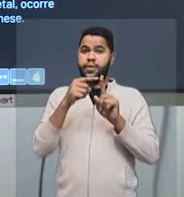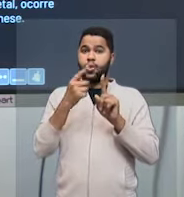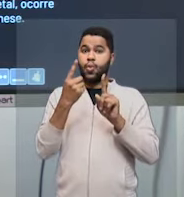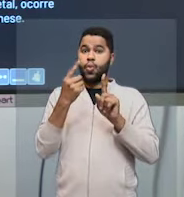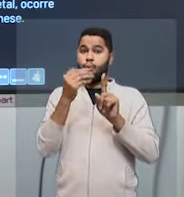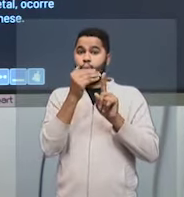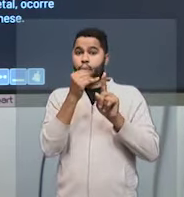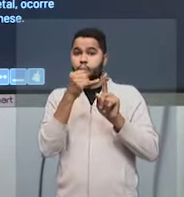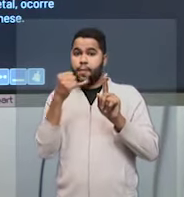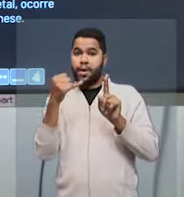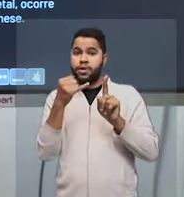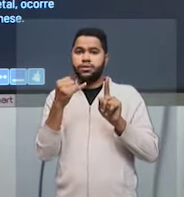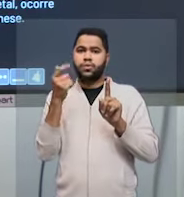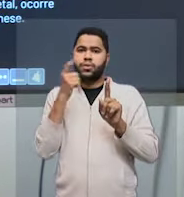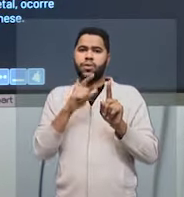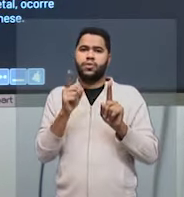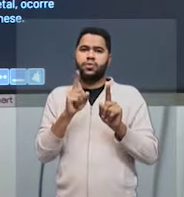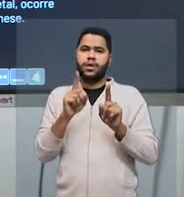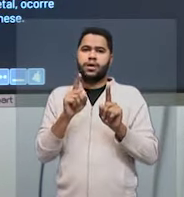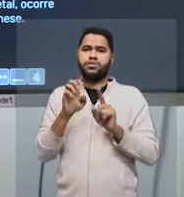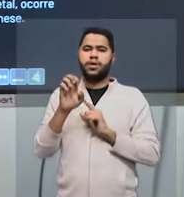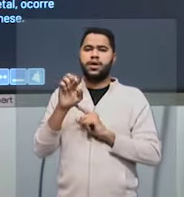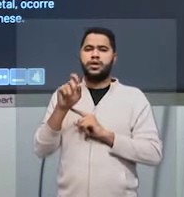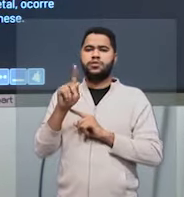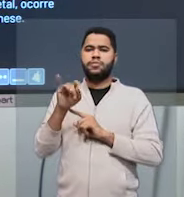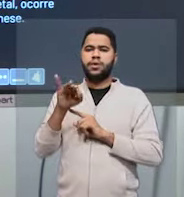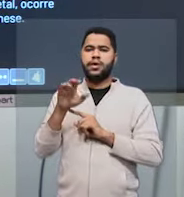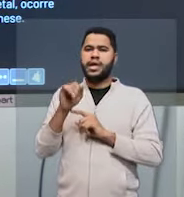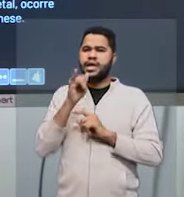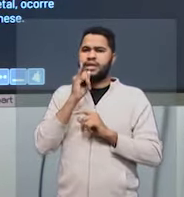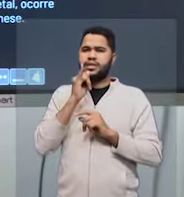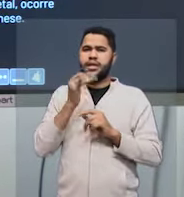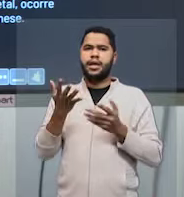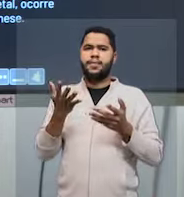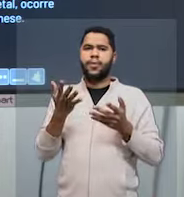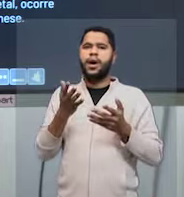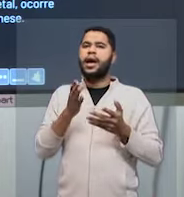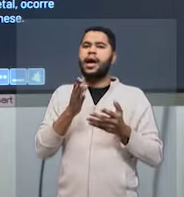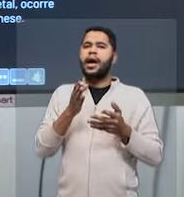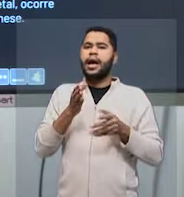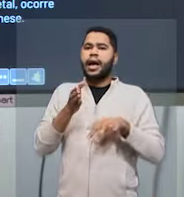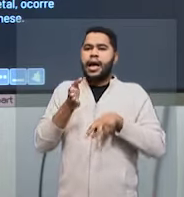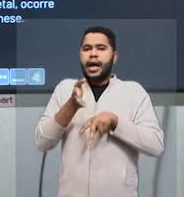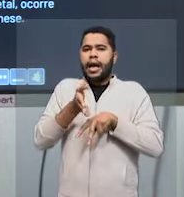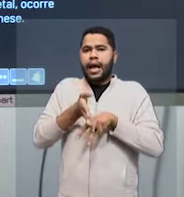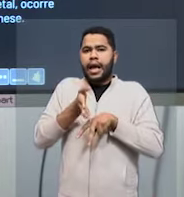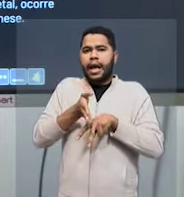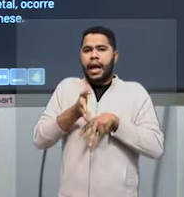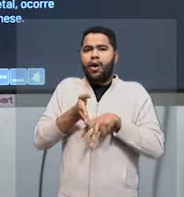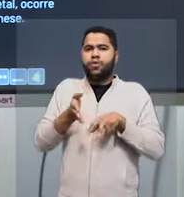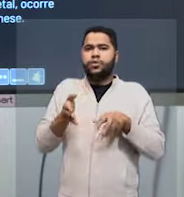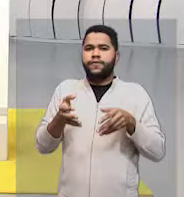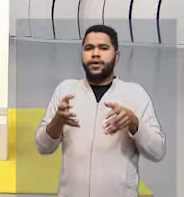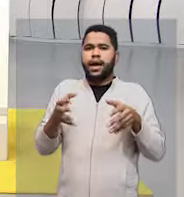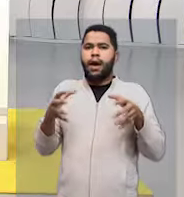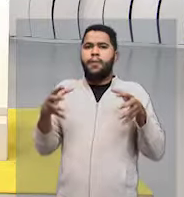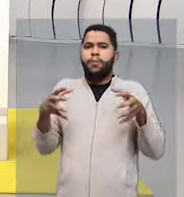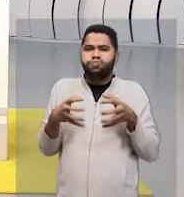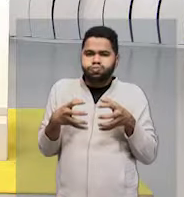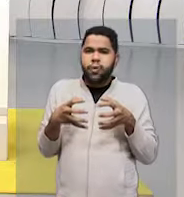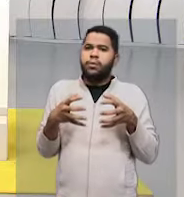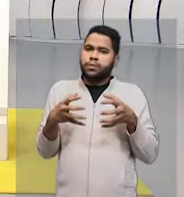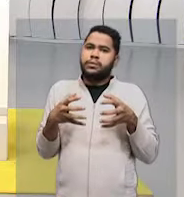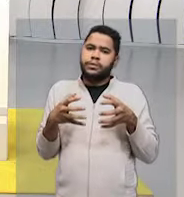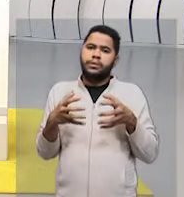senão a espermatogênese não acontece. Usar calça muito apertada, então se ficar muito aquecido, vai também prejudicar,